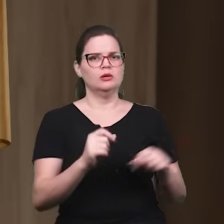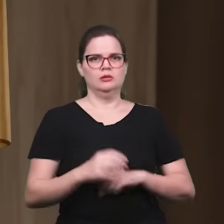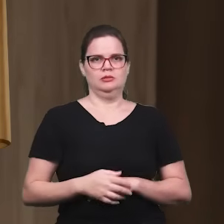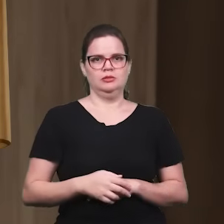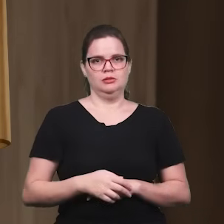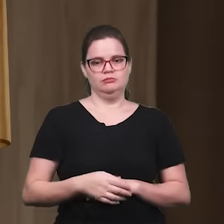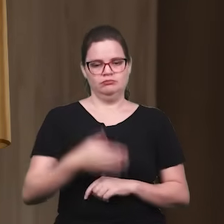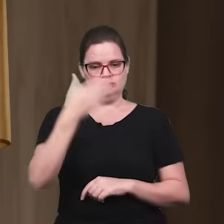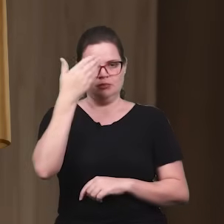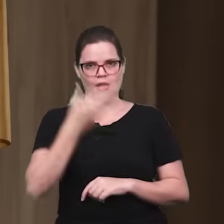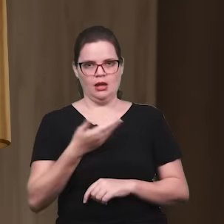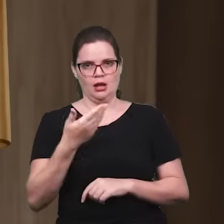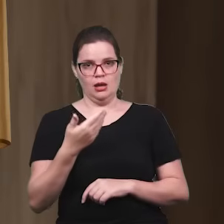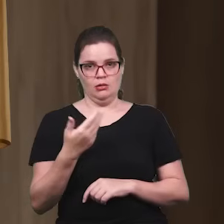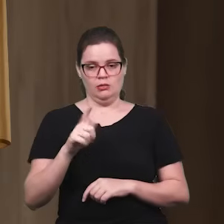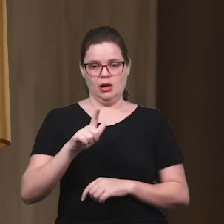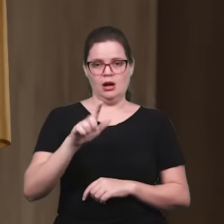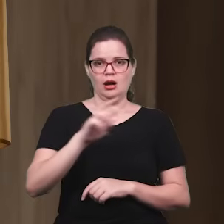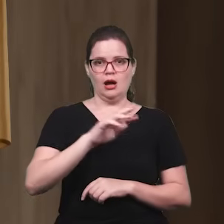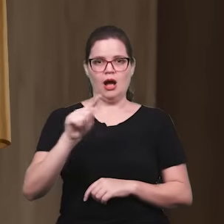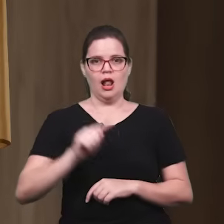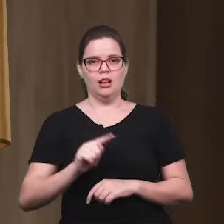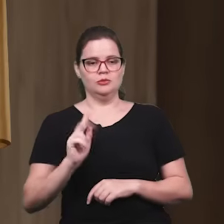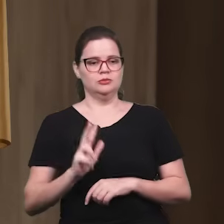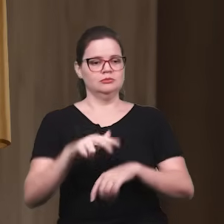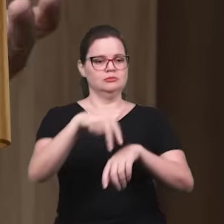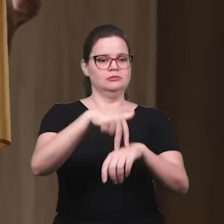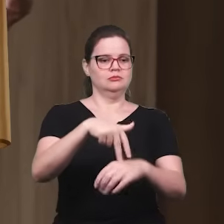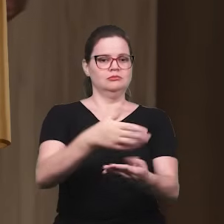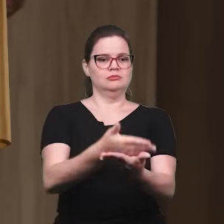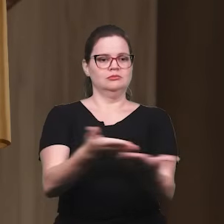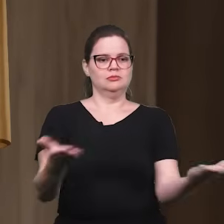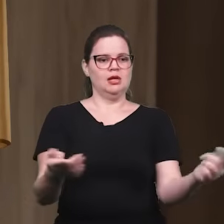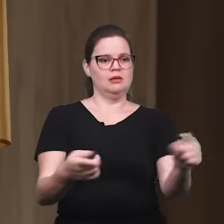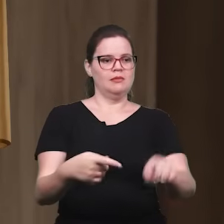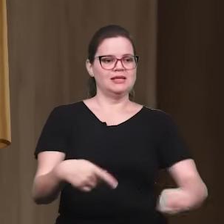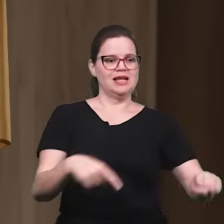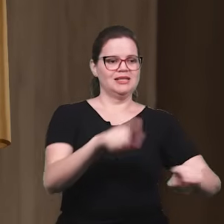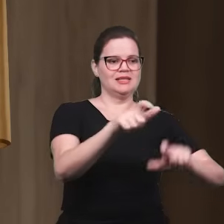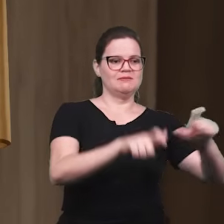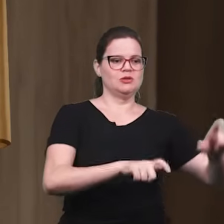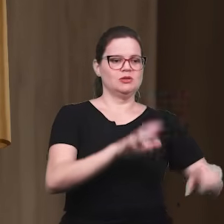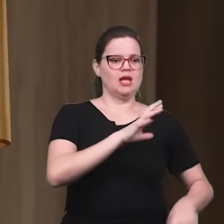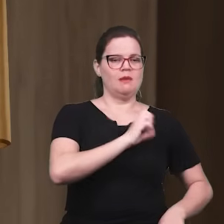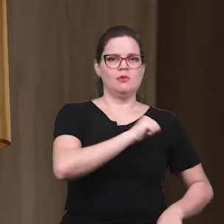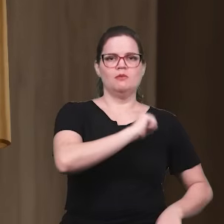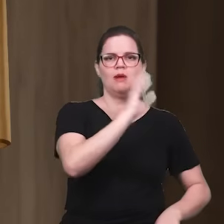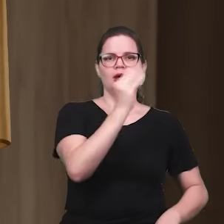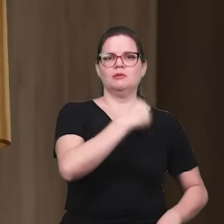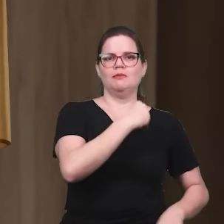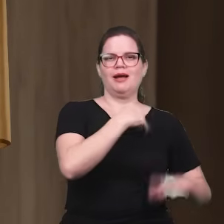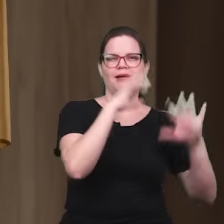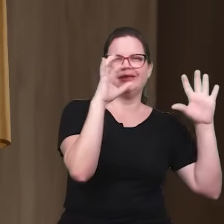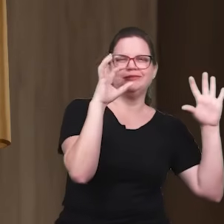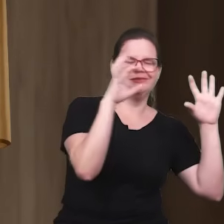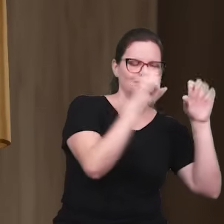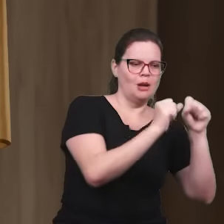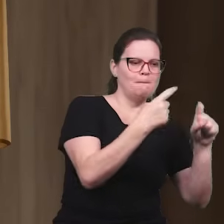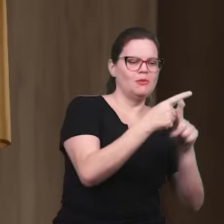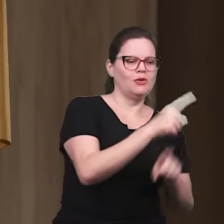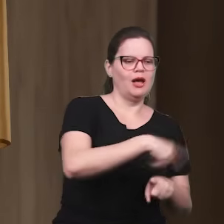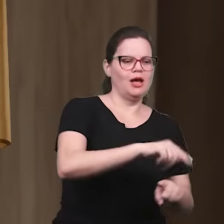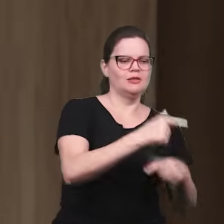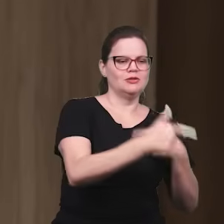luz veio ao mundo e os homens amaram mais as trevas do que a luz, porque as suas obras eram